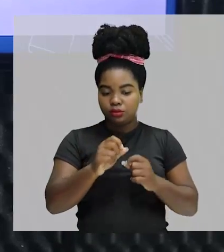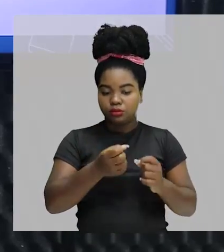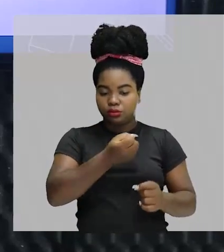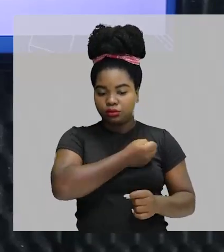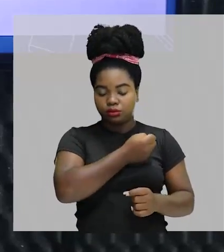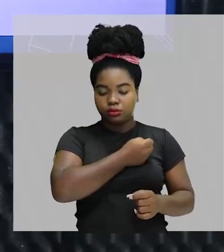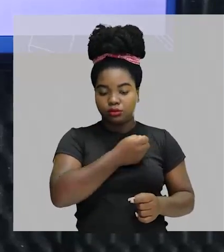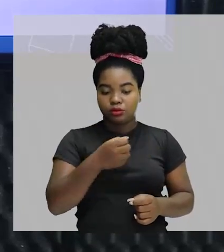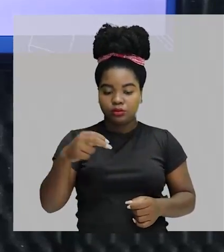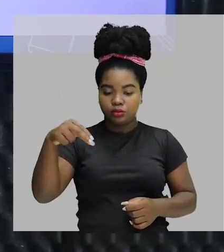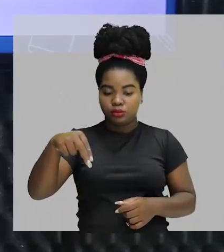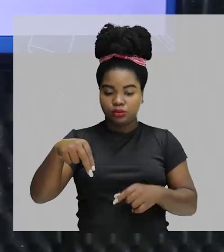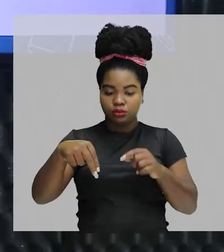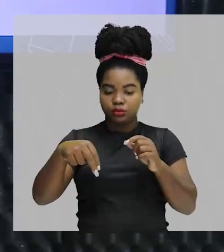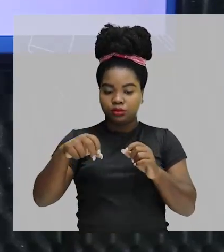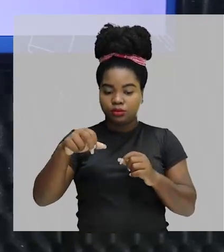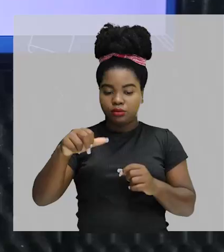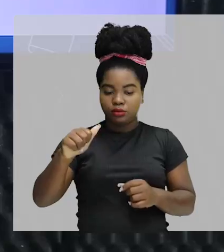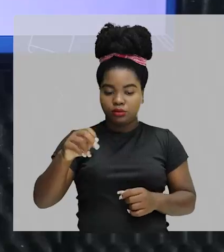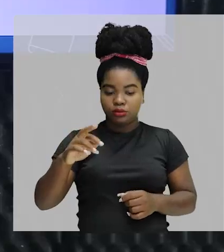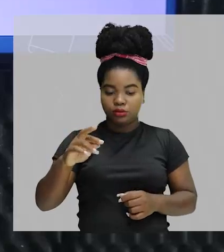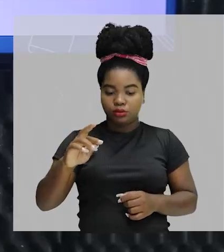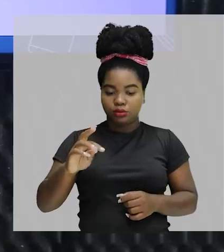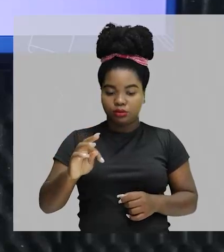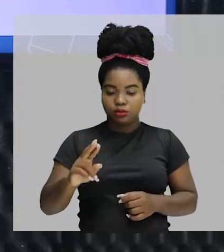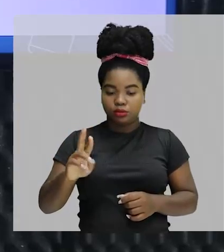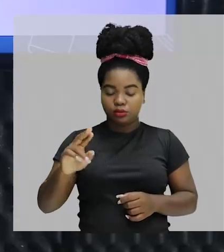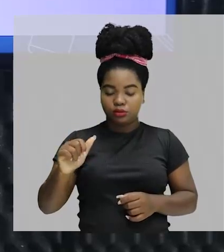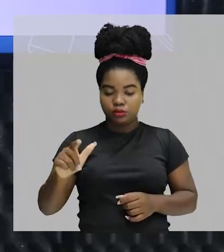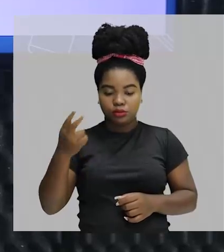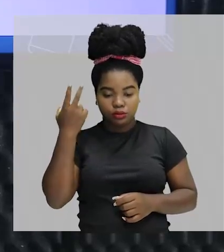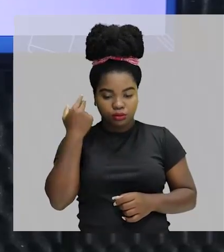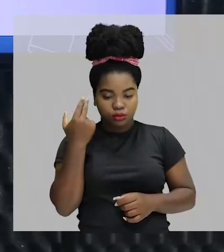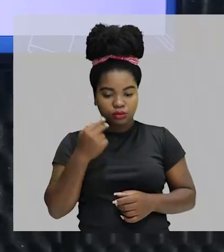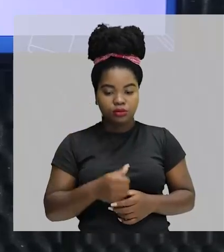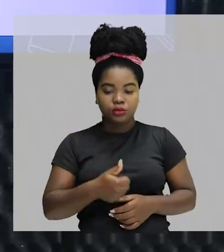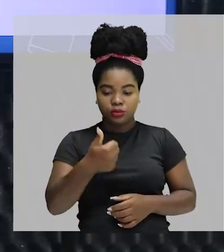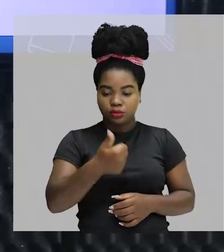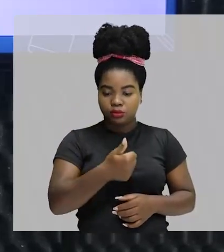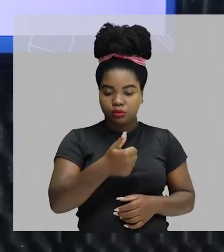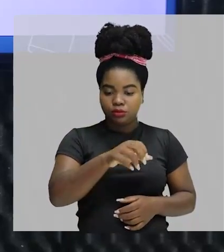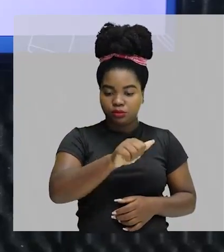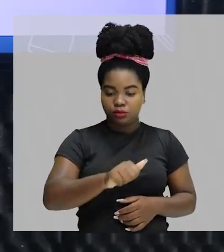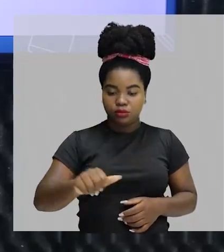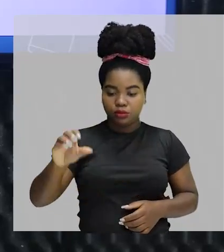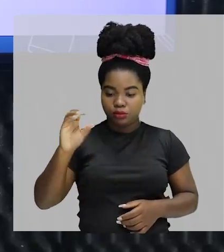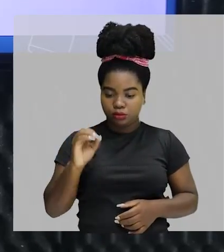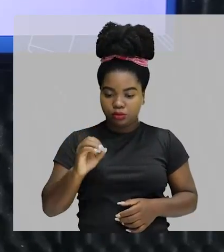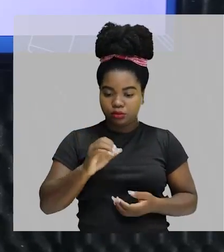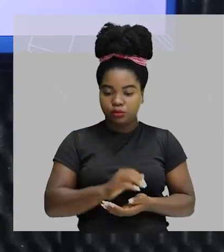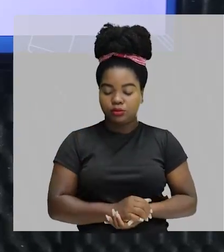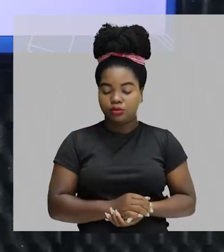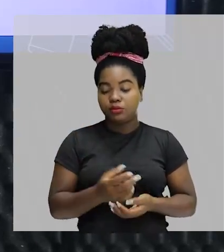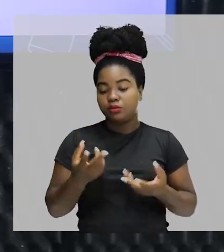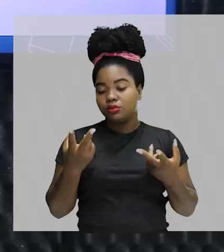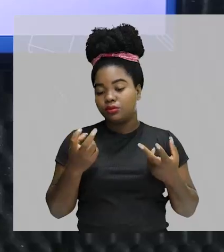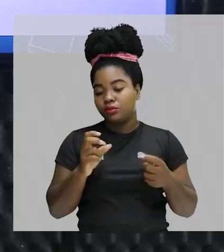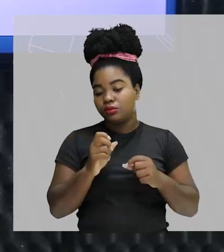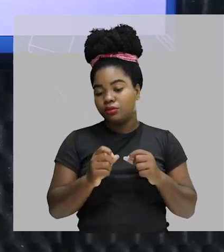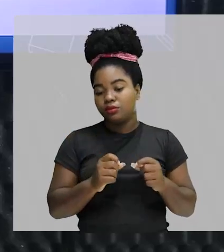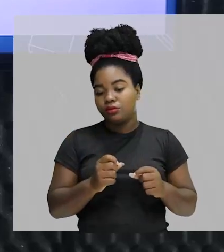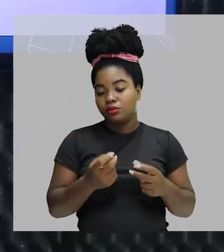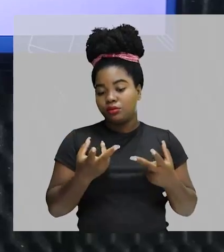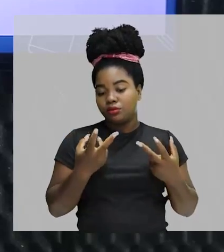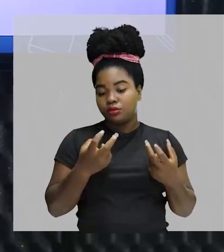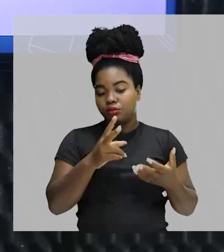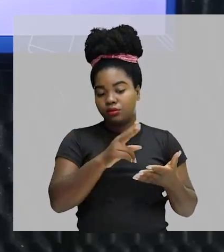natural e, como eu te disse, o primeiro termo é justamente esse A0. Perceba, gente, que assim, fazendo a